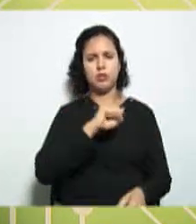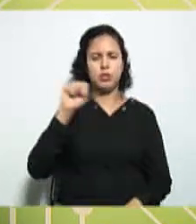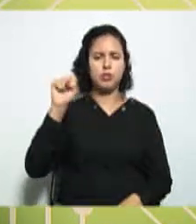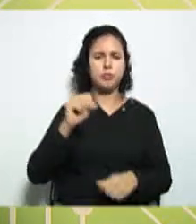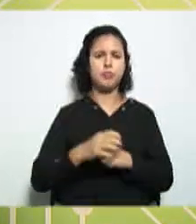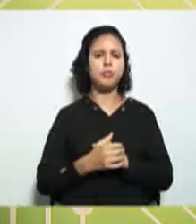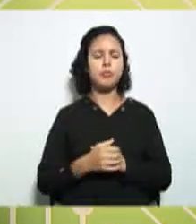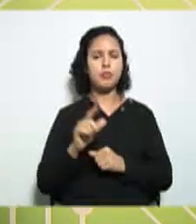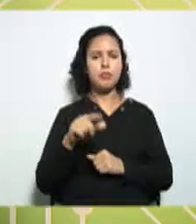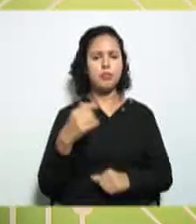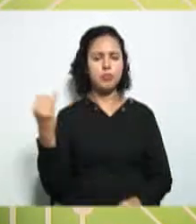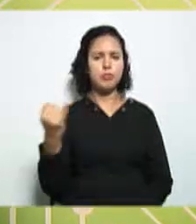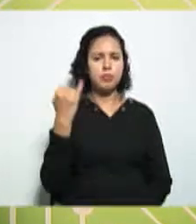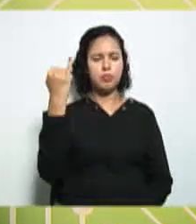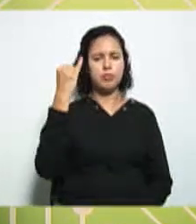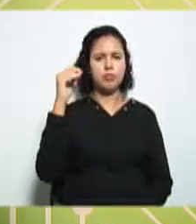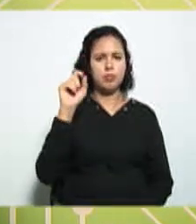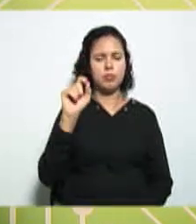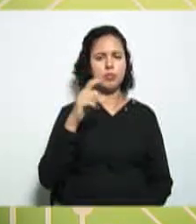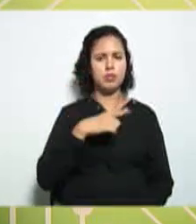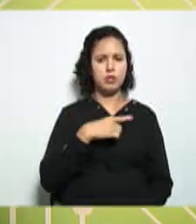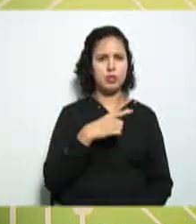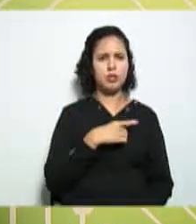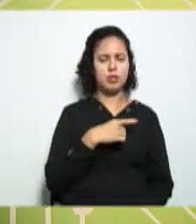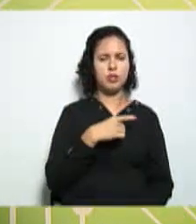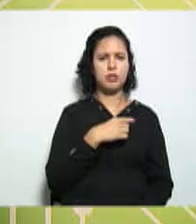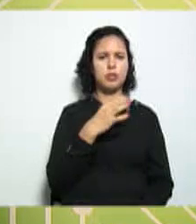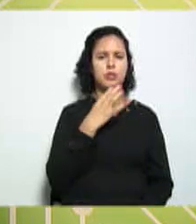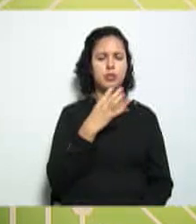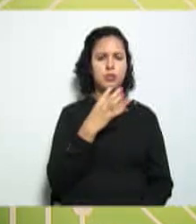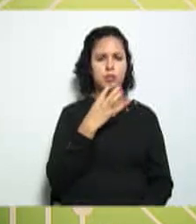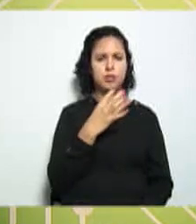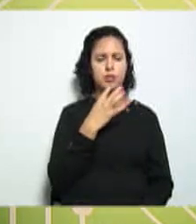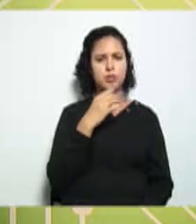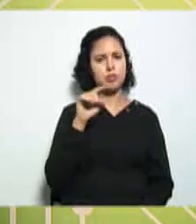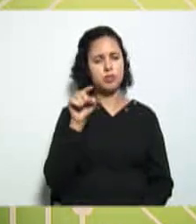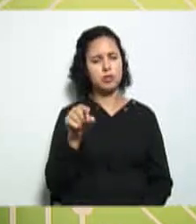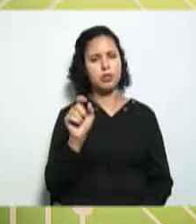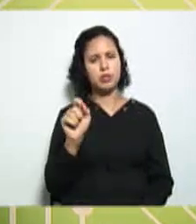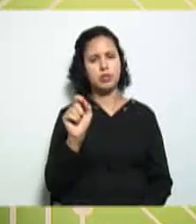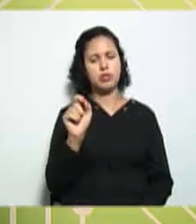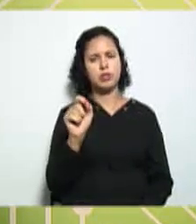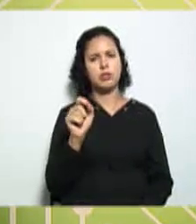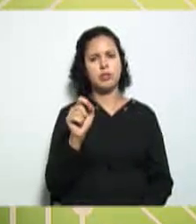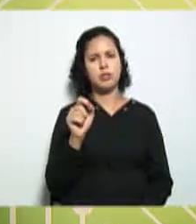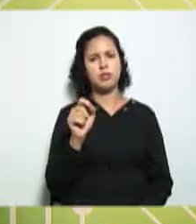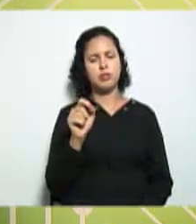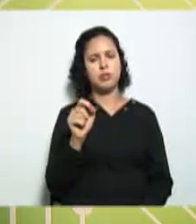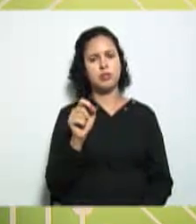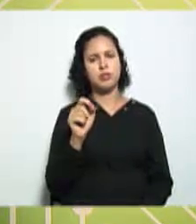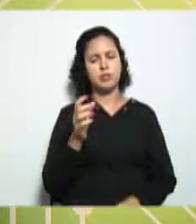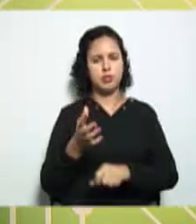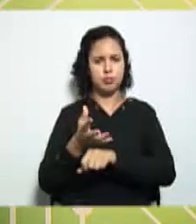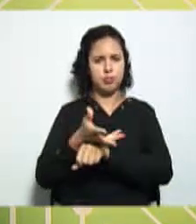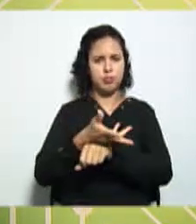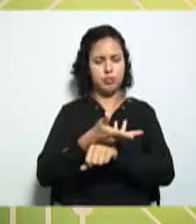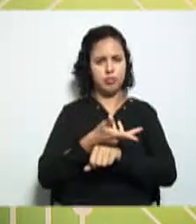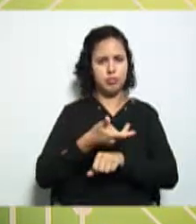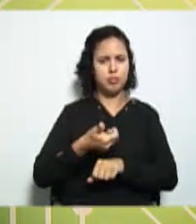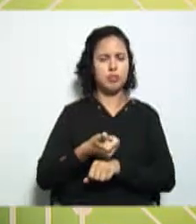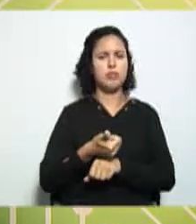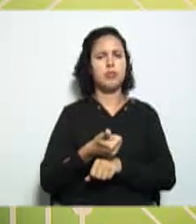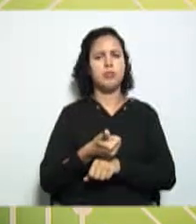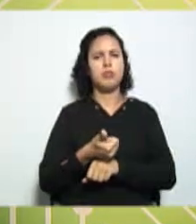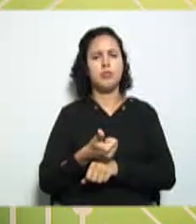é importante que você tenha esse conhecimento e que você, com essas competências, com essas